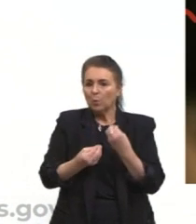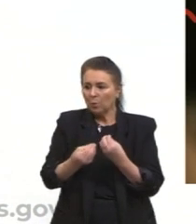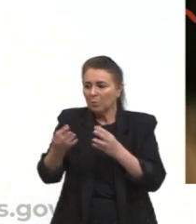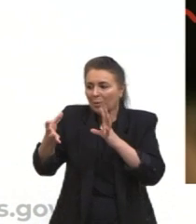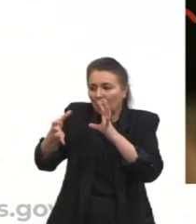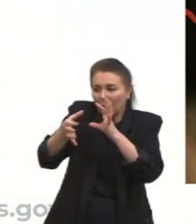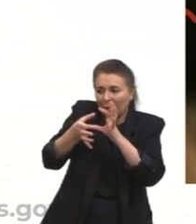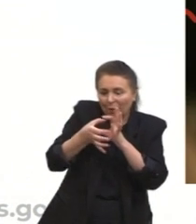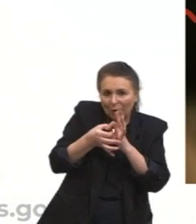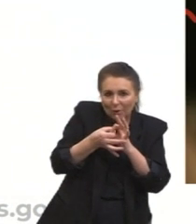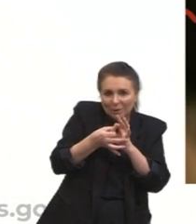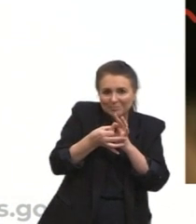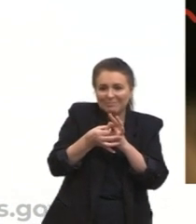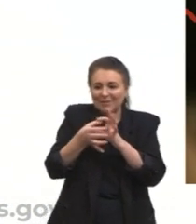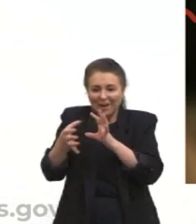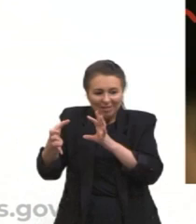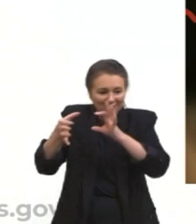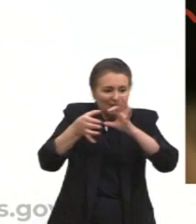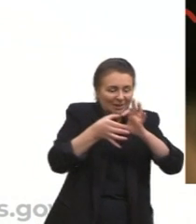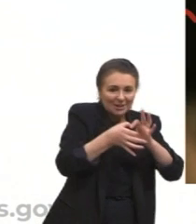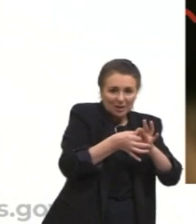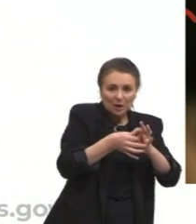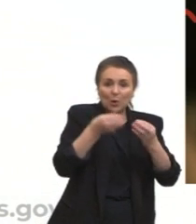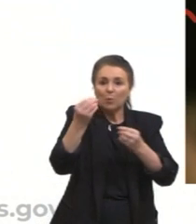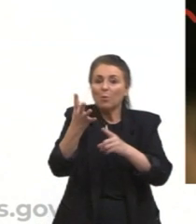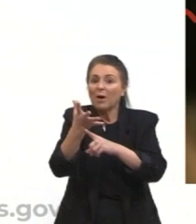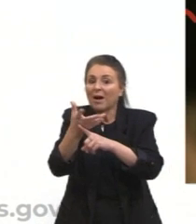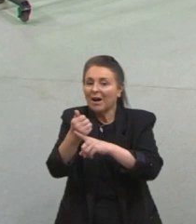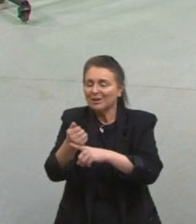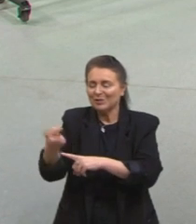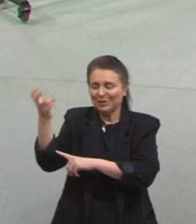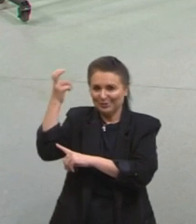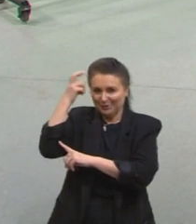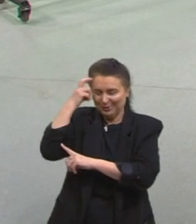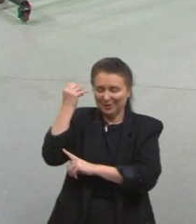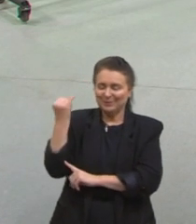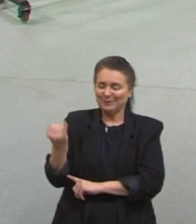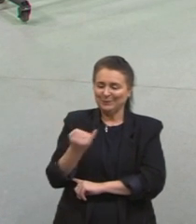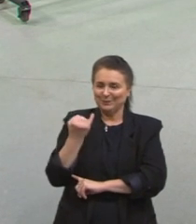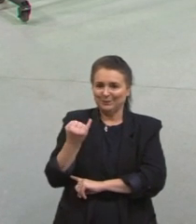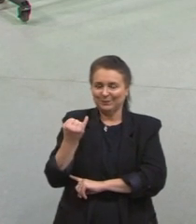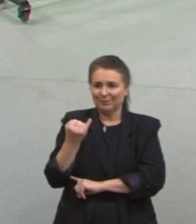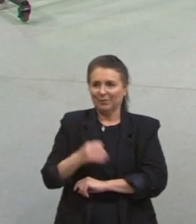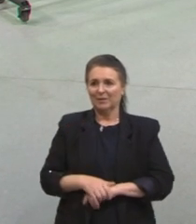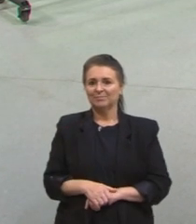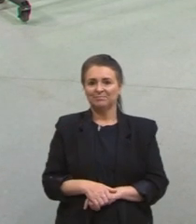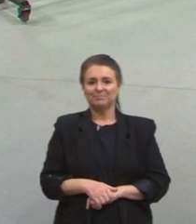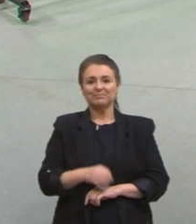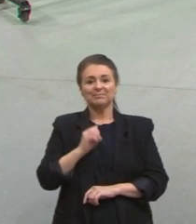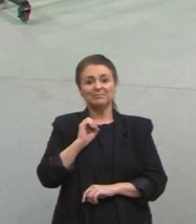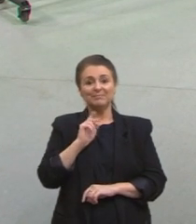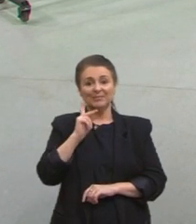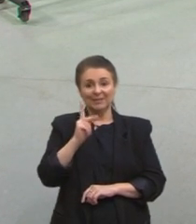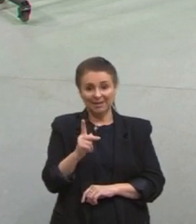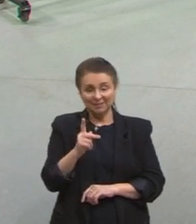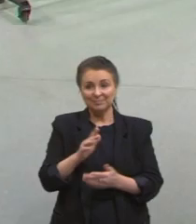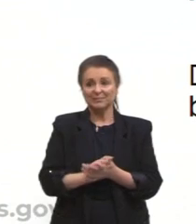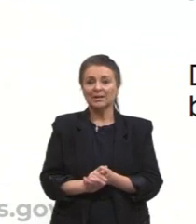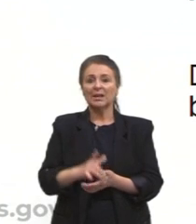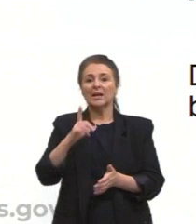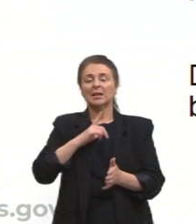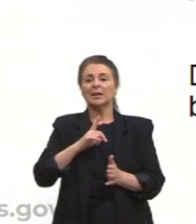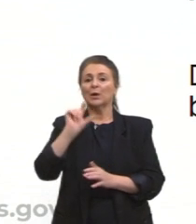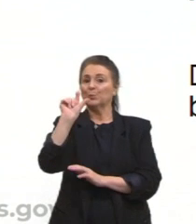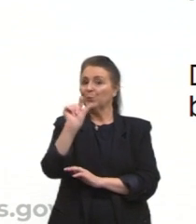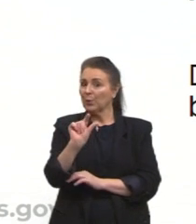puxando a outra e como isso daqui é arte e cultura muito bem gente aqui tem um pouco